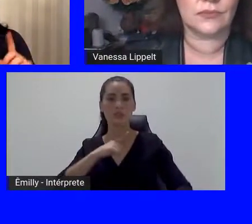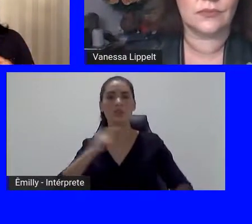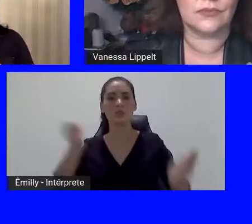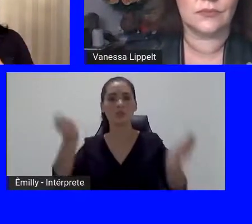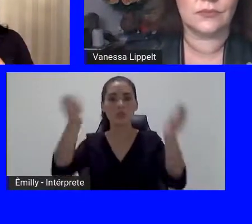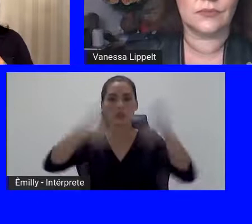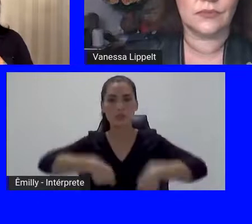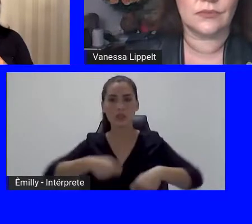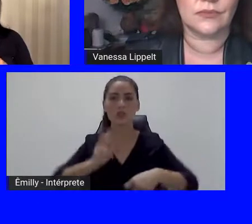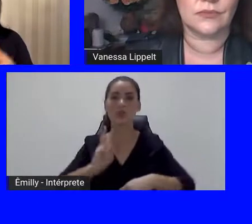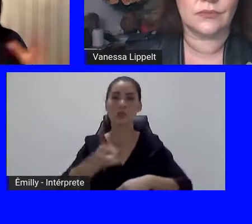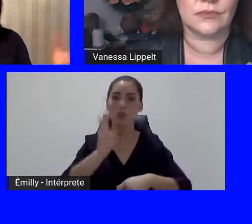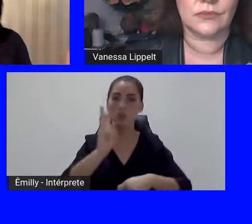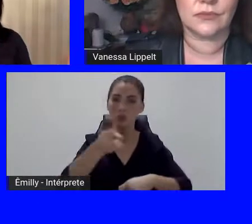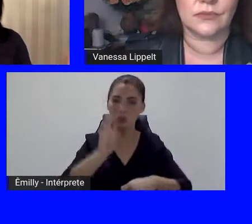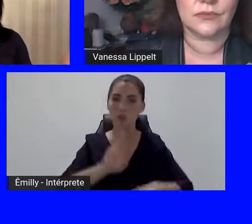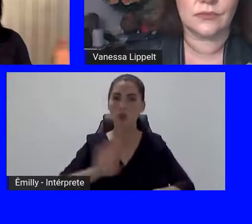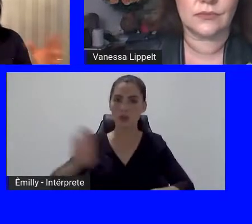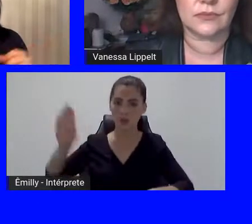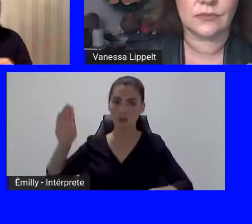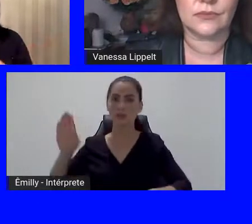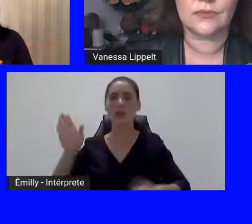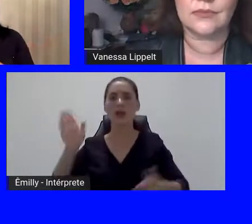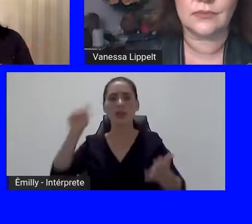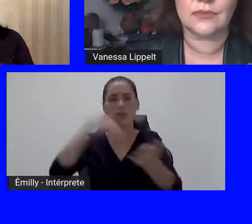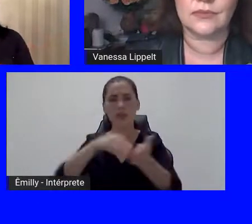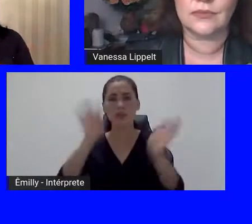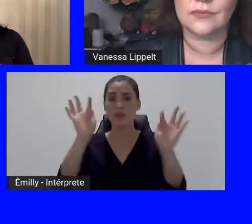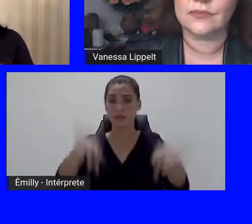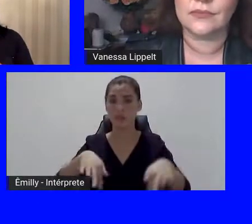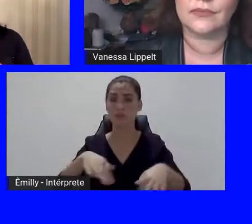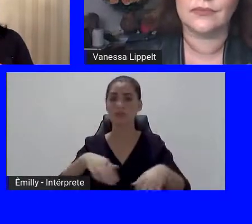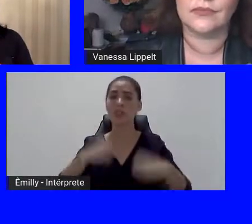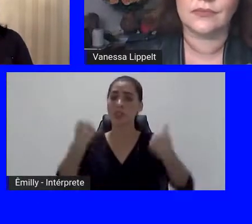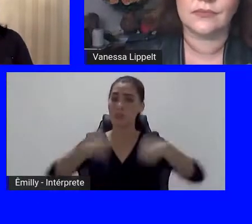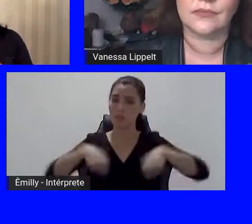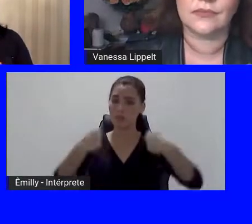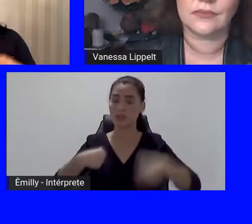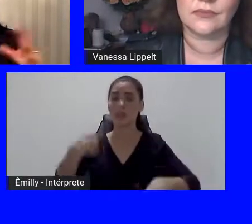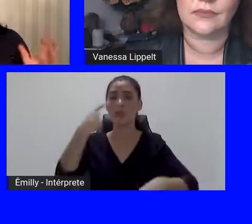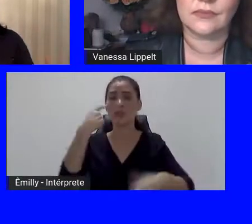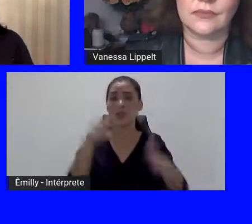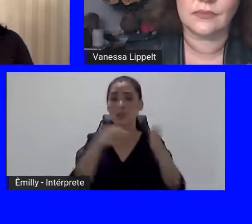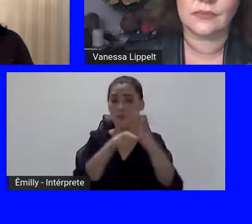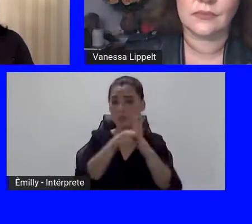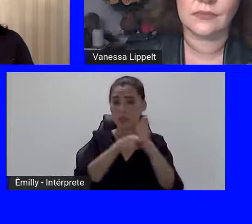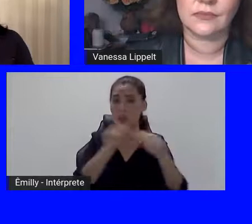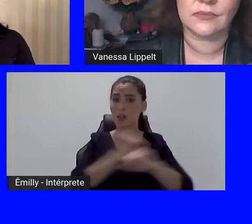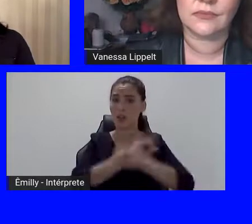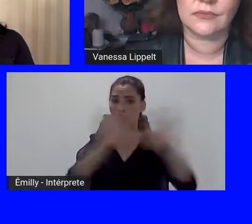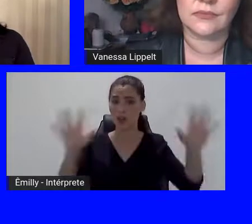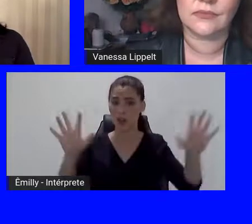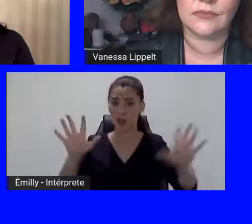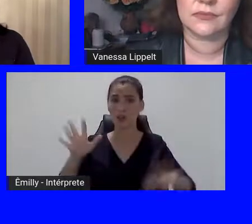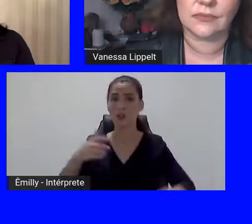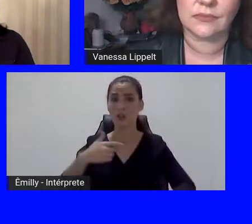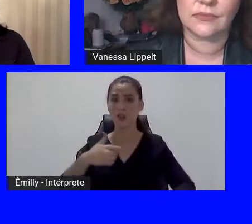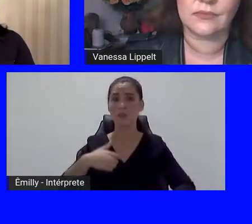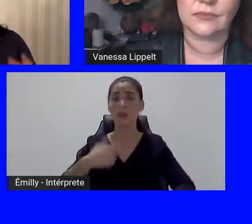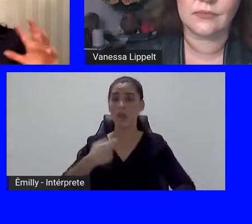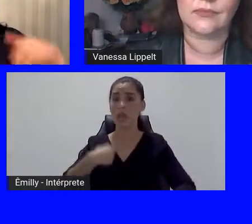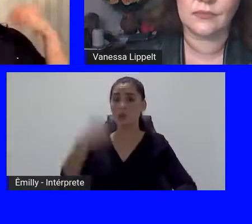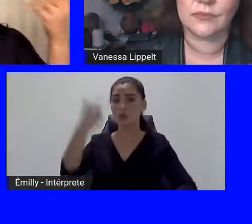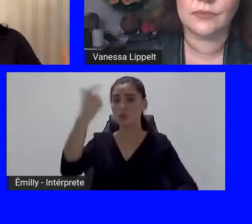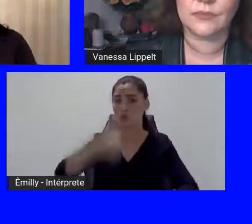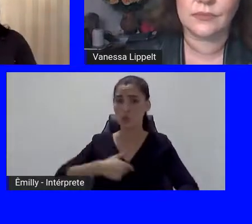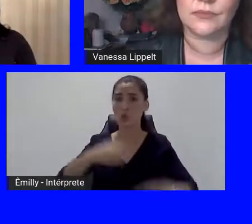final. Lembrando que nós temos que trabalhar com pesquisas. As pesquisas são muito claras. Eu sou de todos os pré-candidatos que tem menor